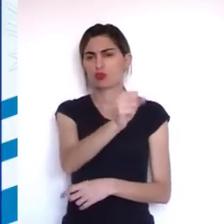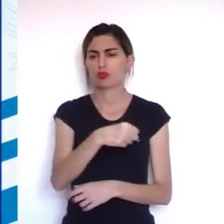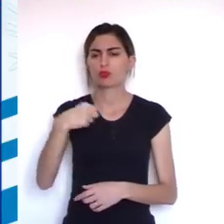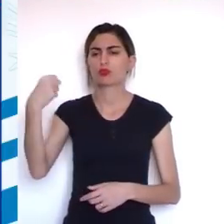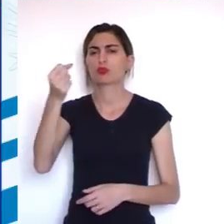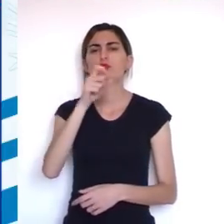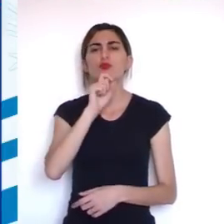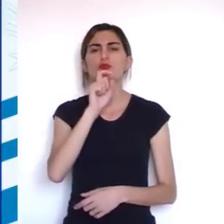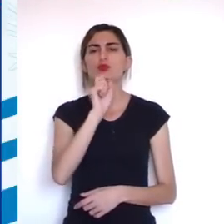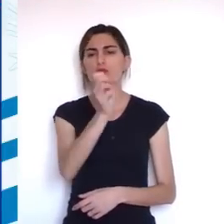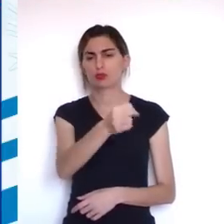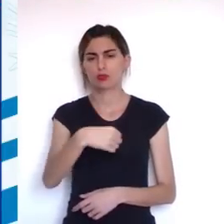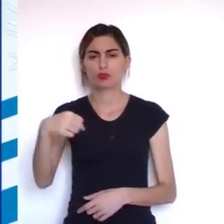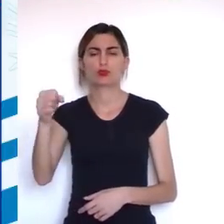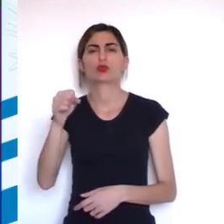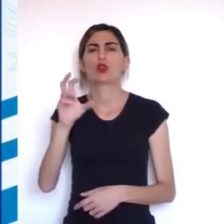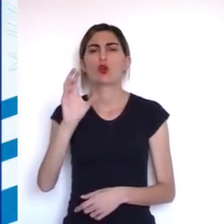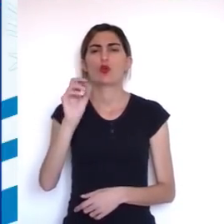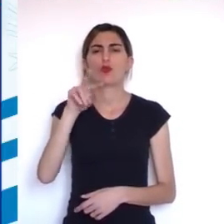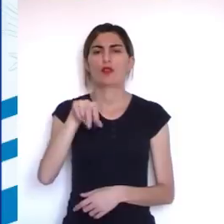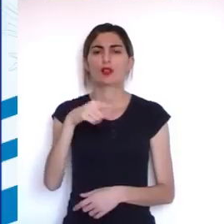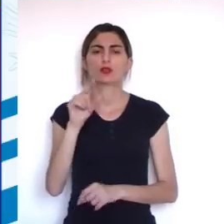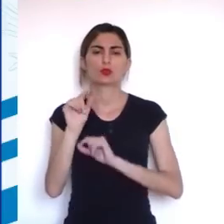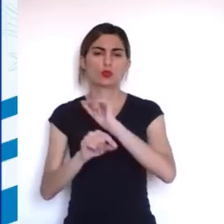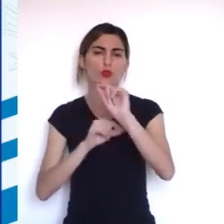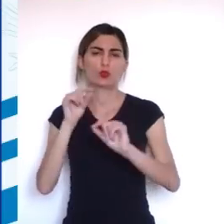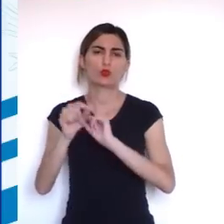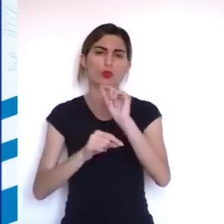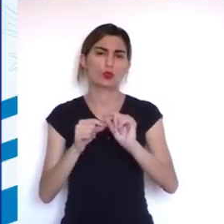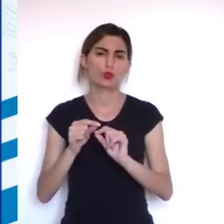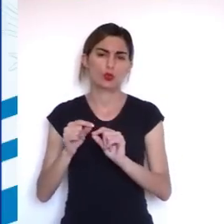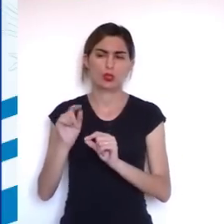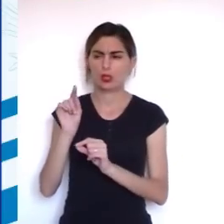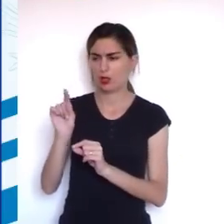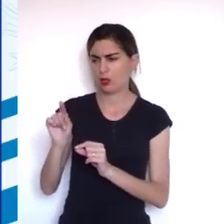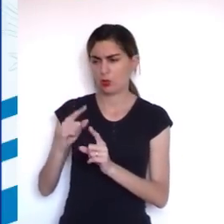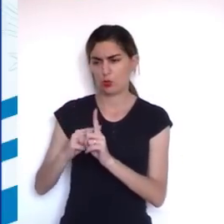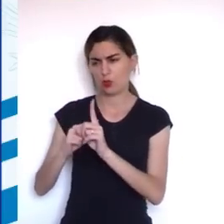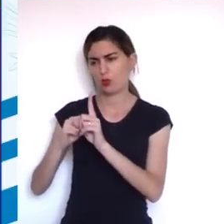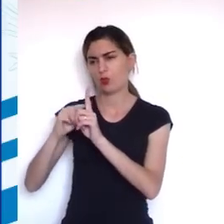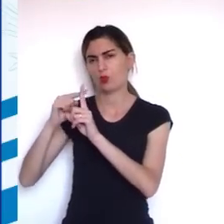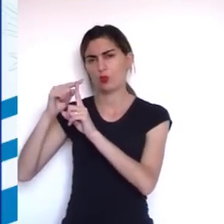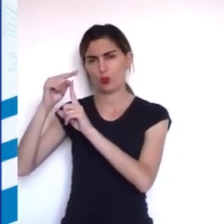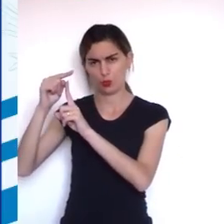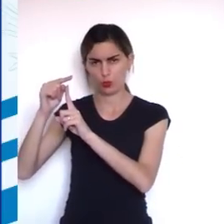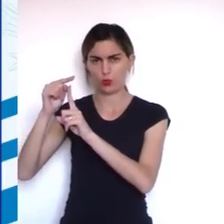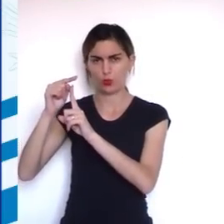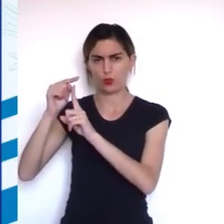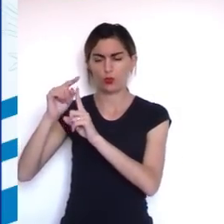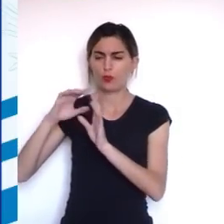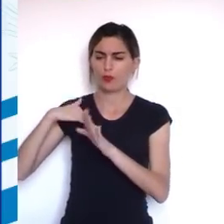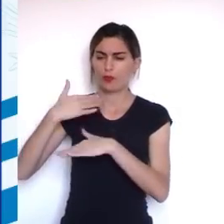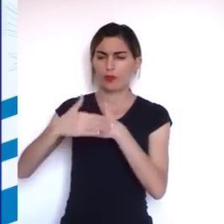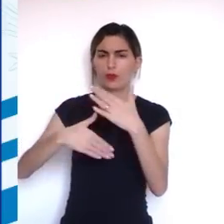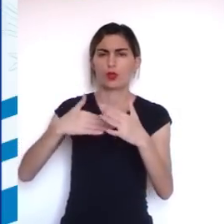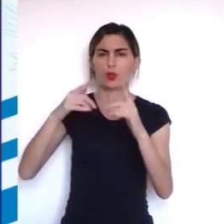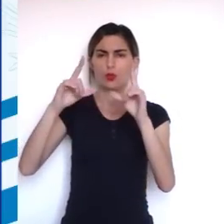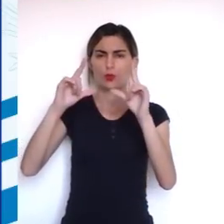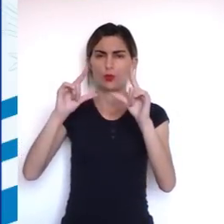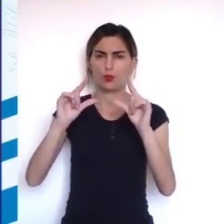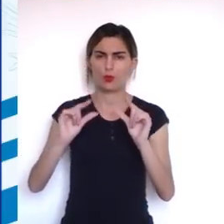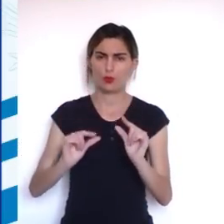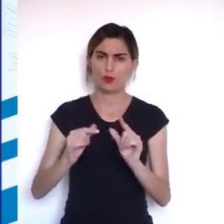que acontece? Na convecção, o que é de maior temperatura tem a tendência